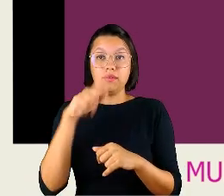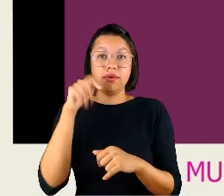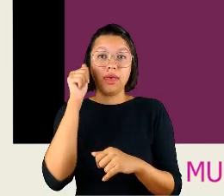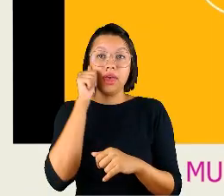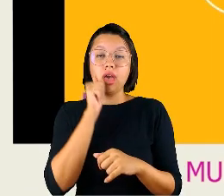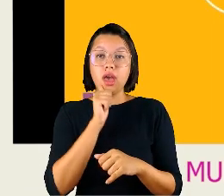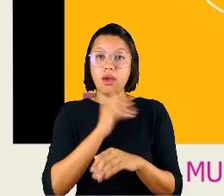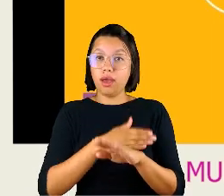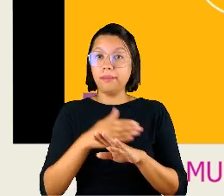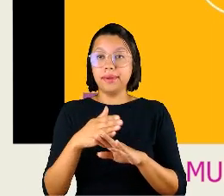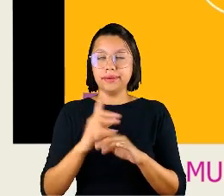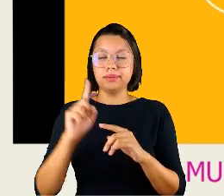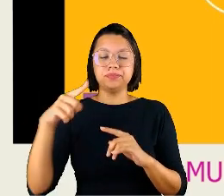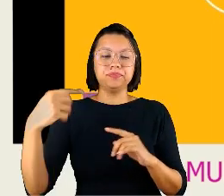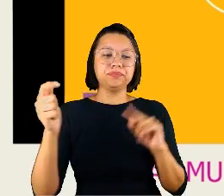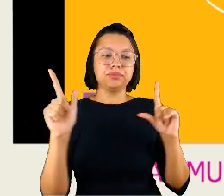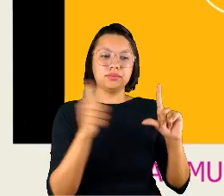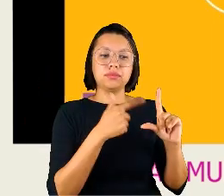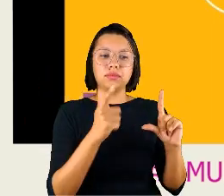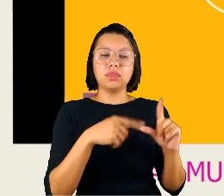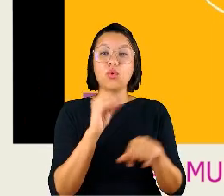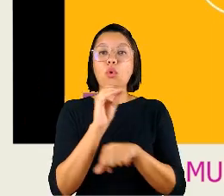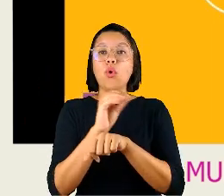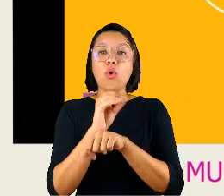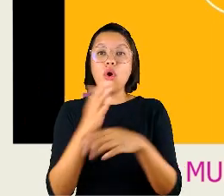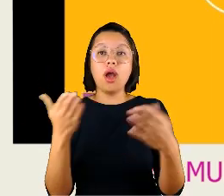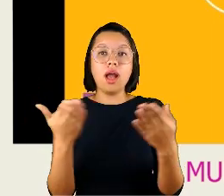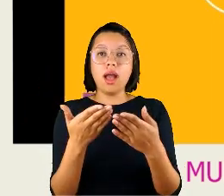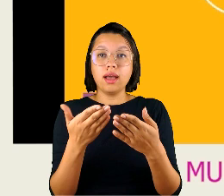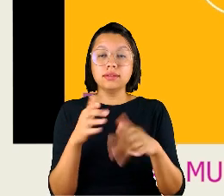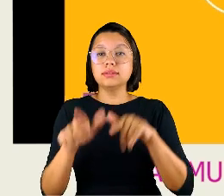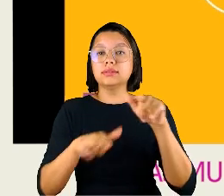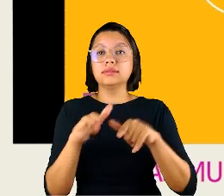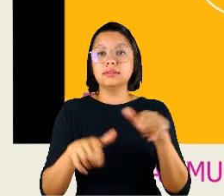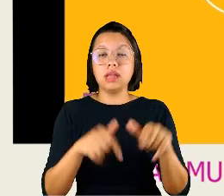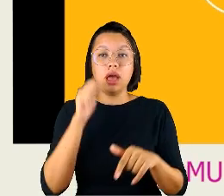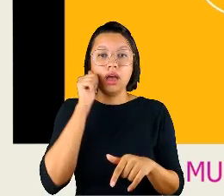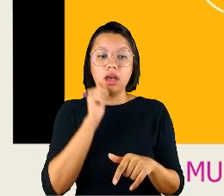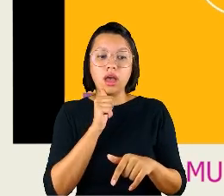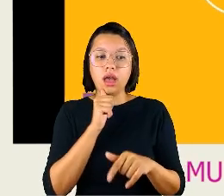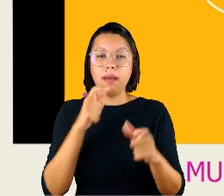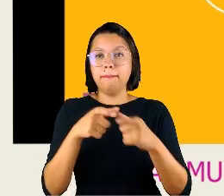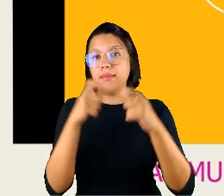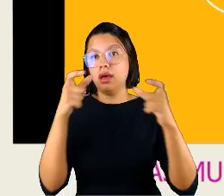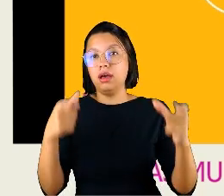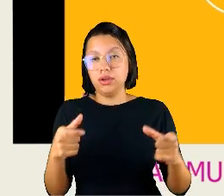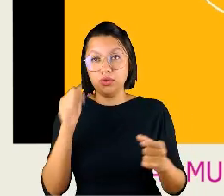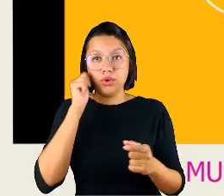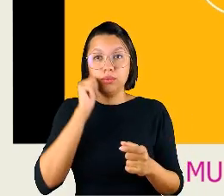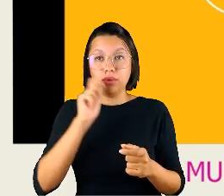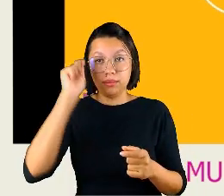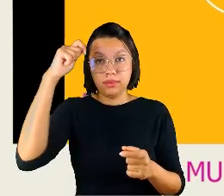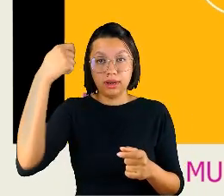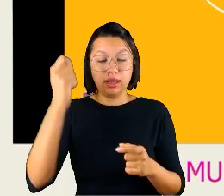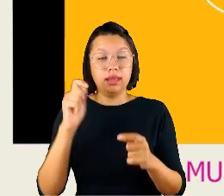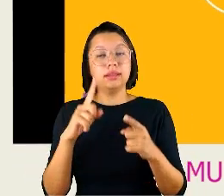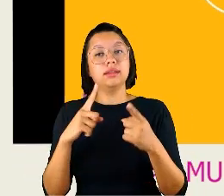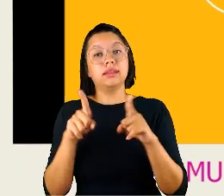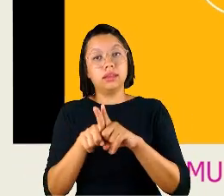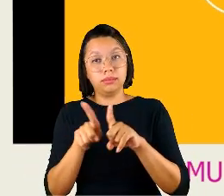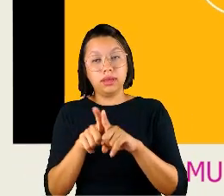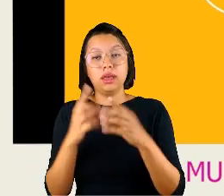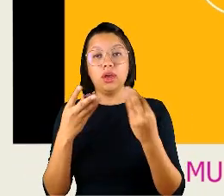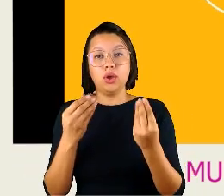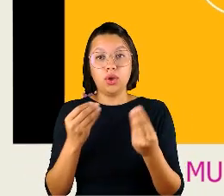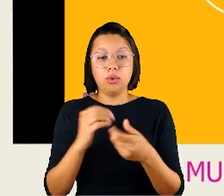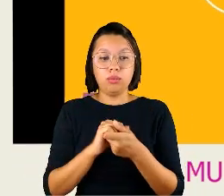para o próximo slide, então, o cuidado, essa tarefa feminina é feita, na maioria, por mulheres negras, logo também